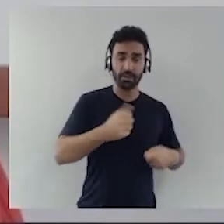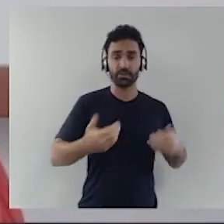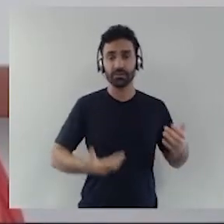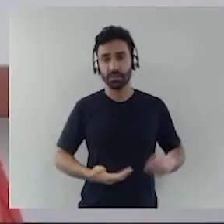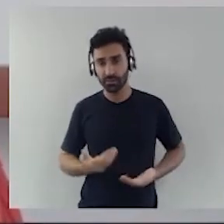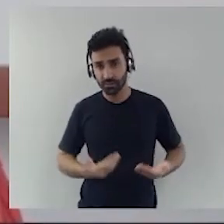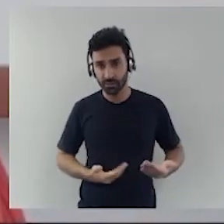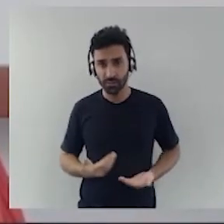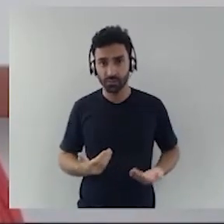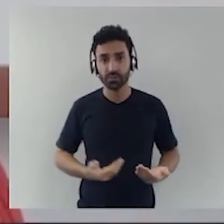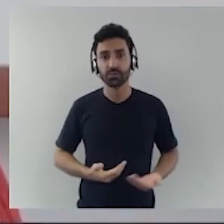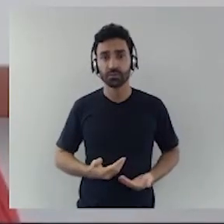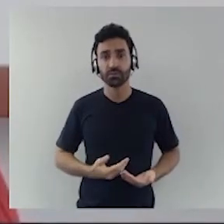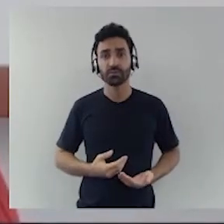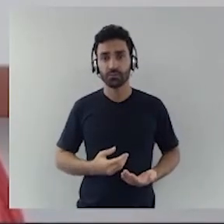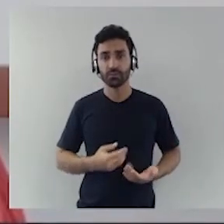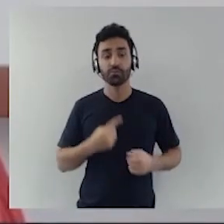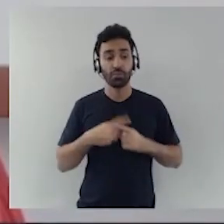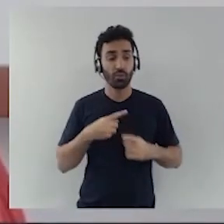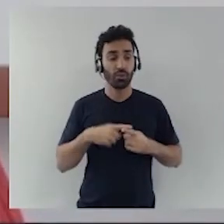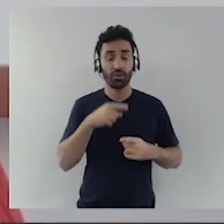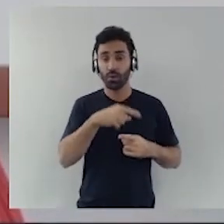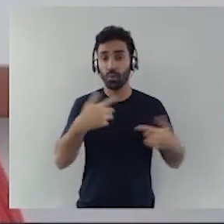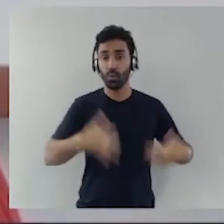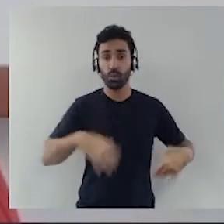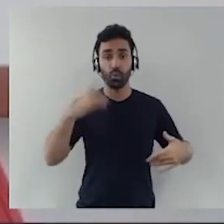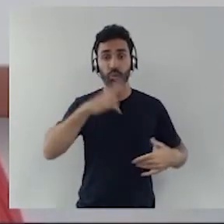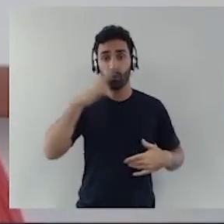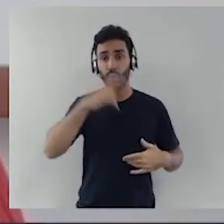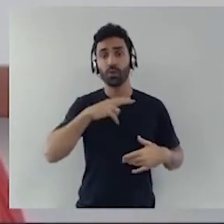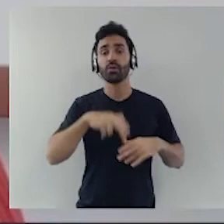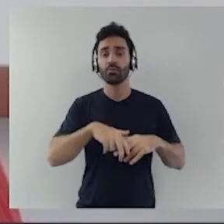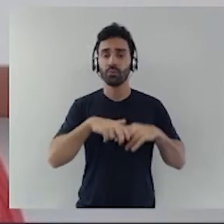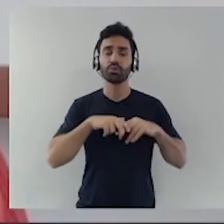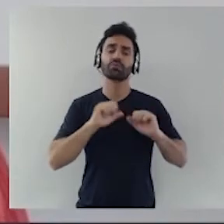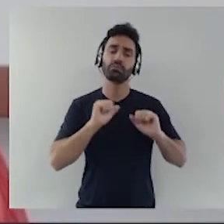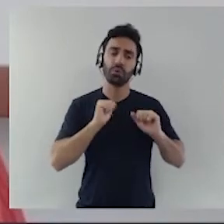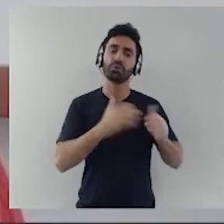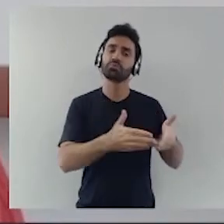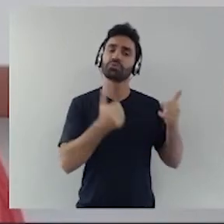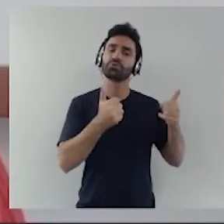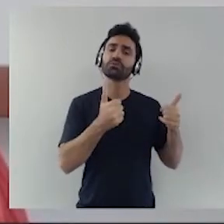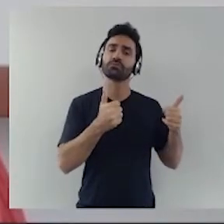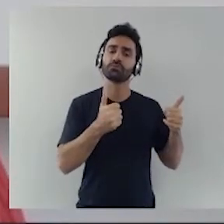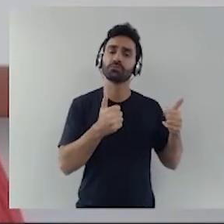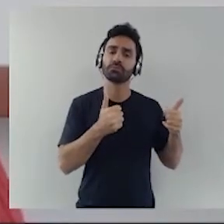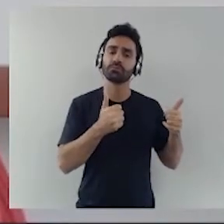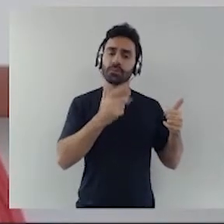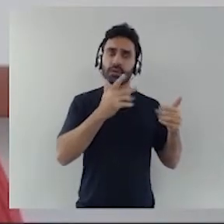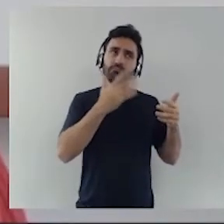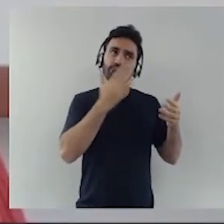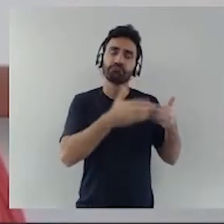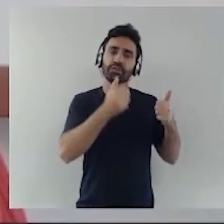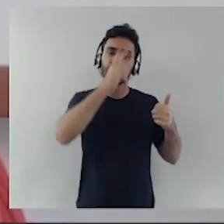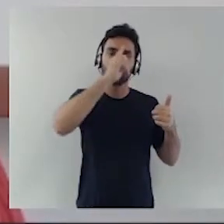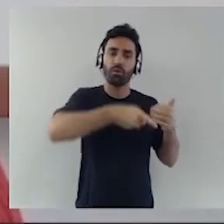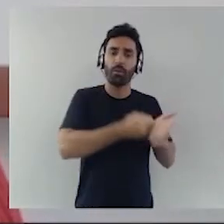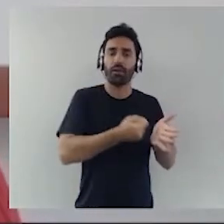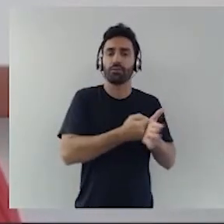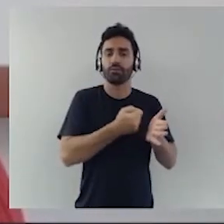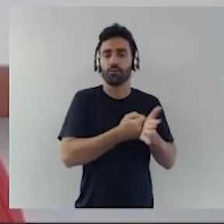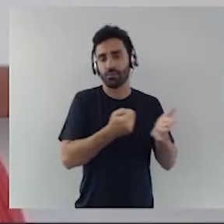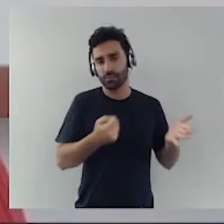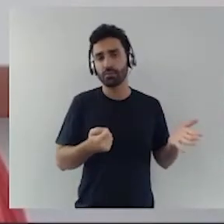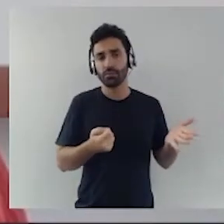para uma situação de urgência ele pode requisitar determinados itens